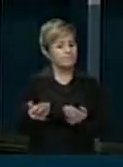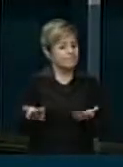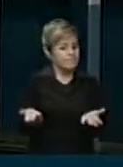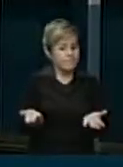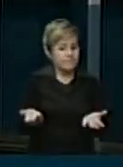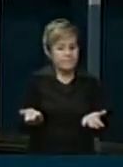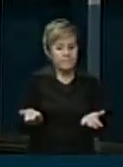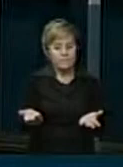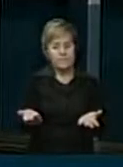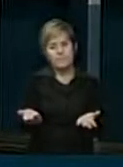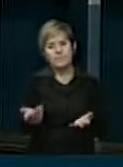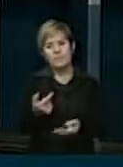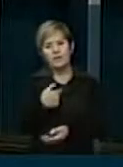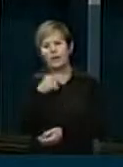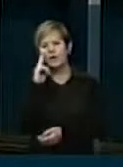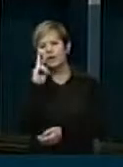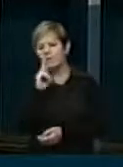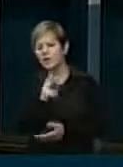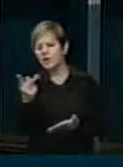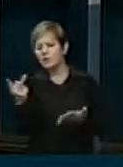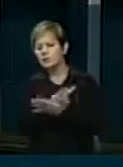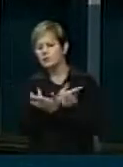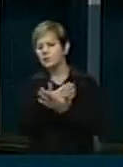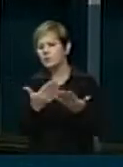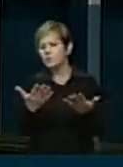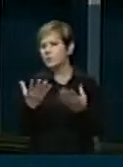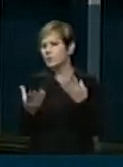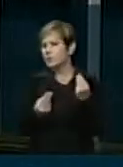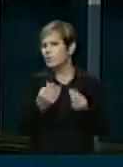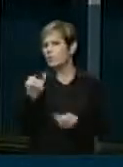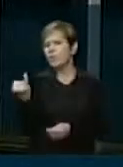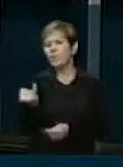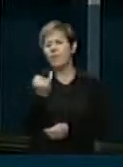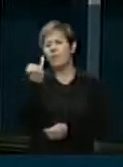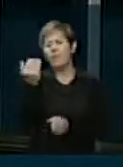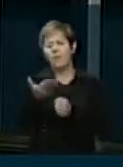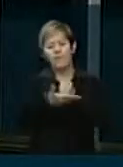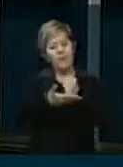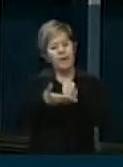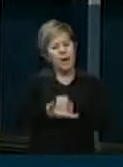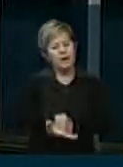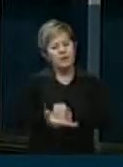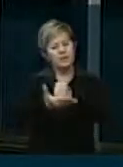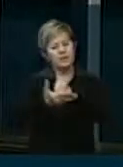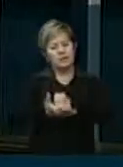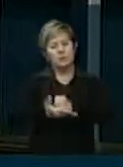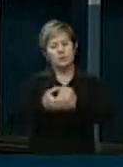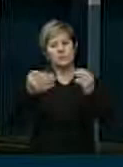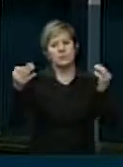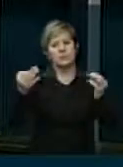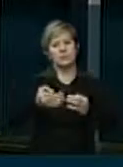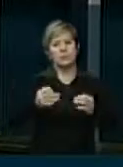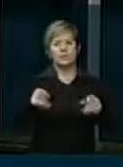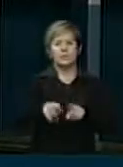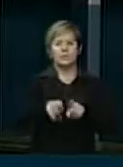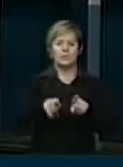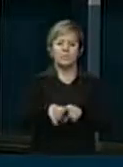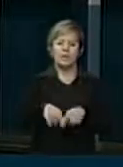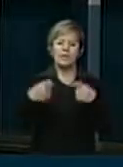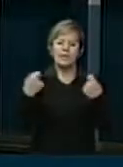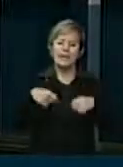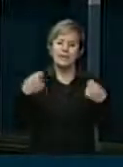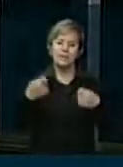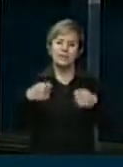eu vejo essas medidas como fundamentais, importantíssimas e